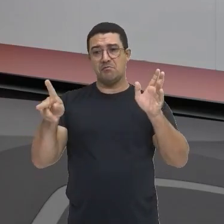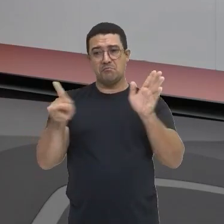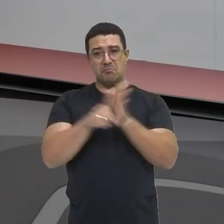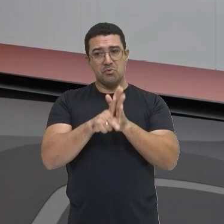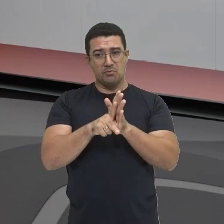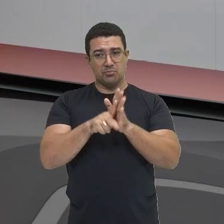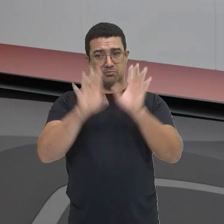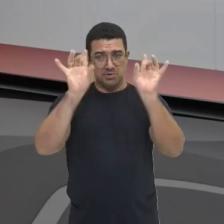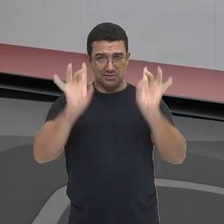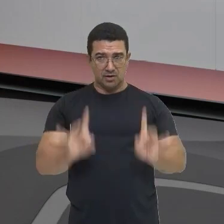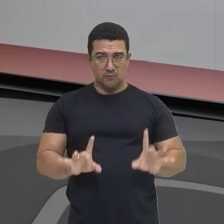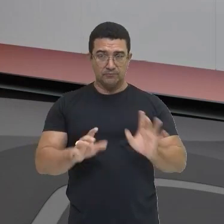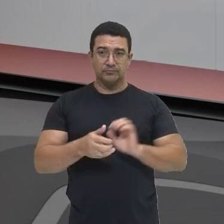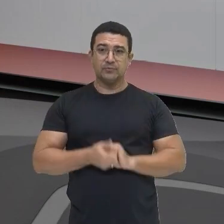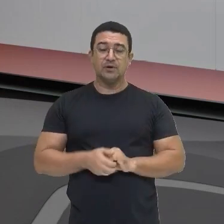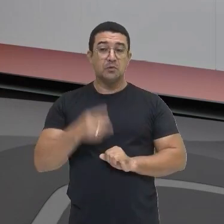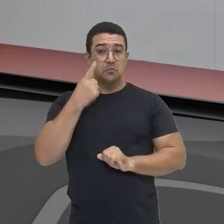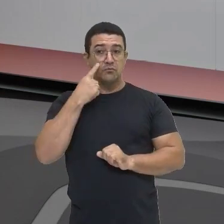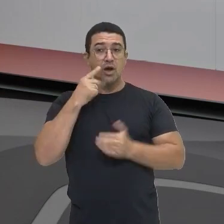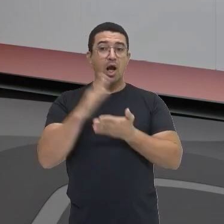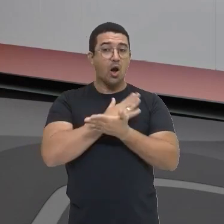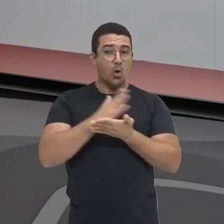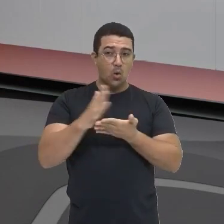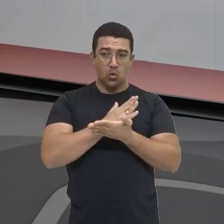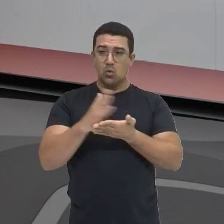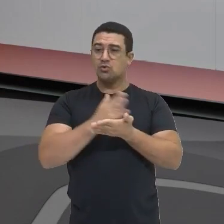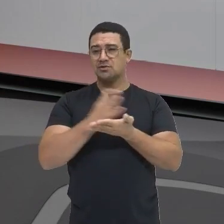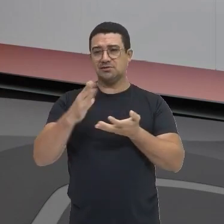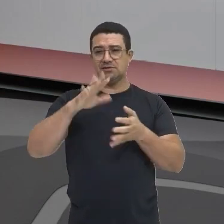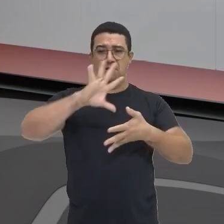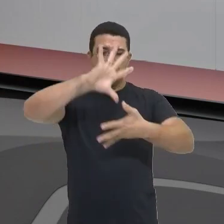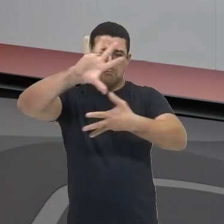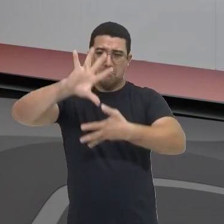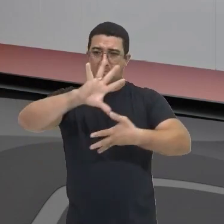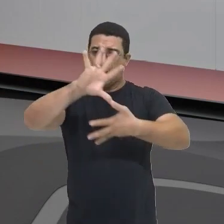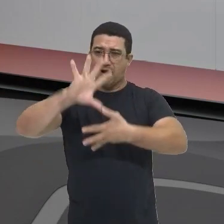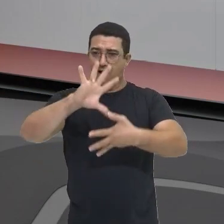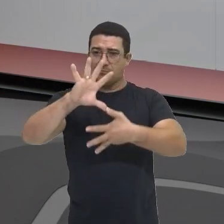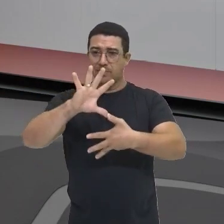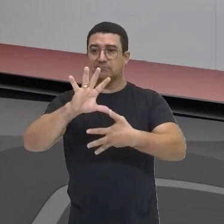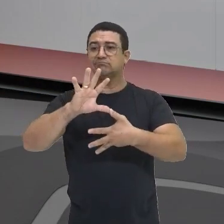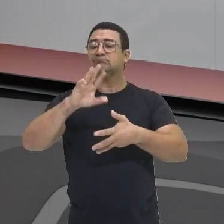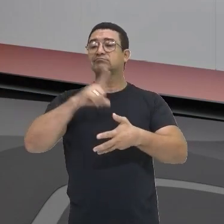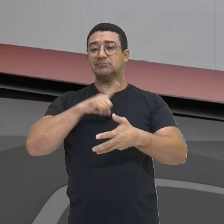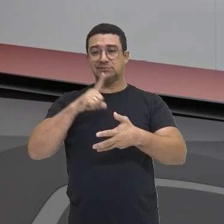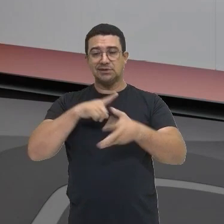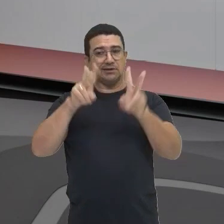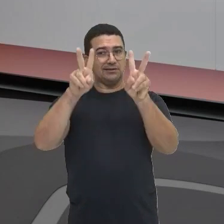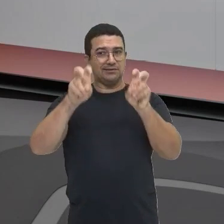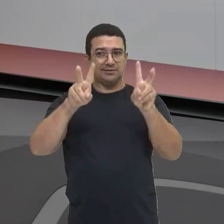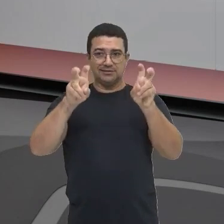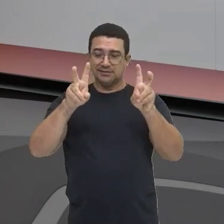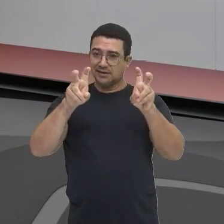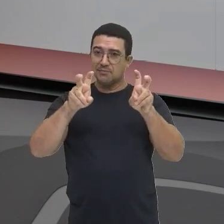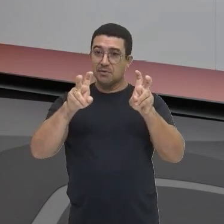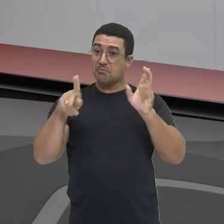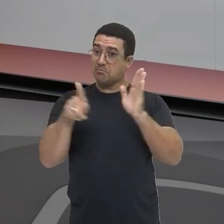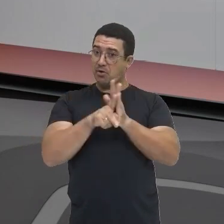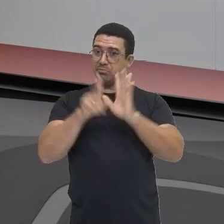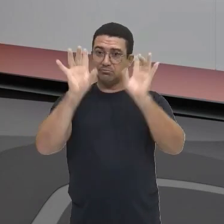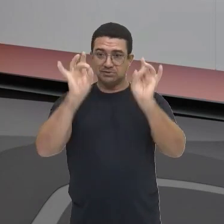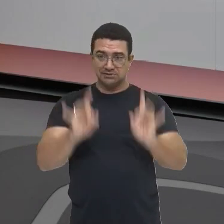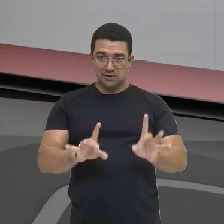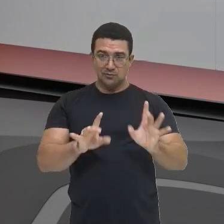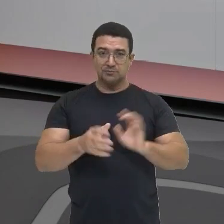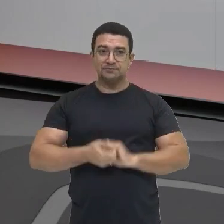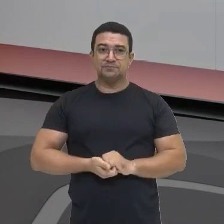Nós temos aqui algumas imagens, alguns mapas que tratam de temáticas bastante específicas,